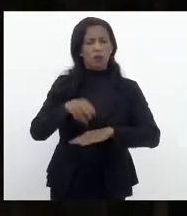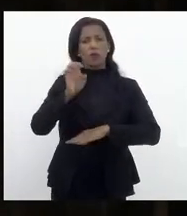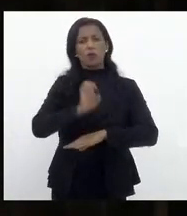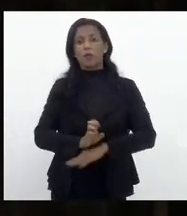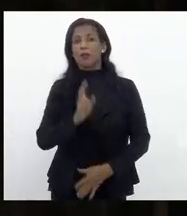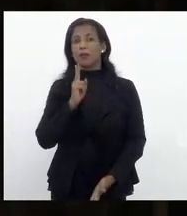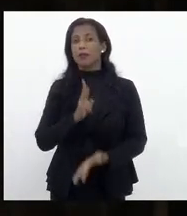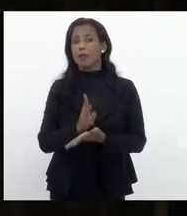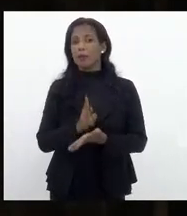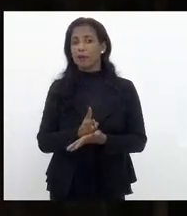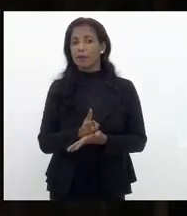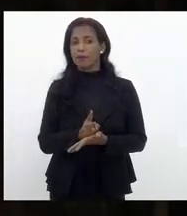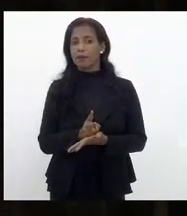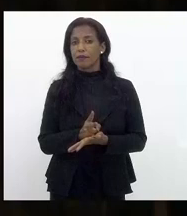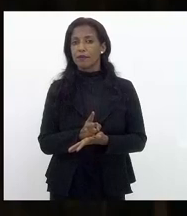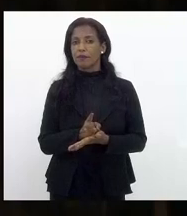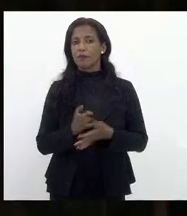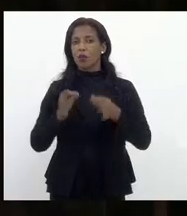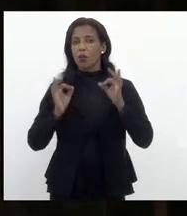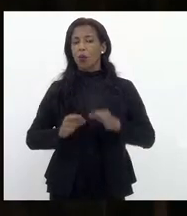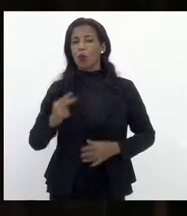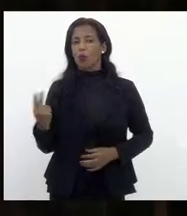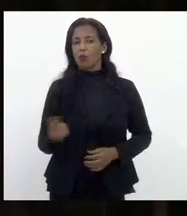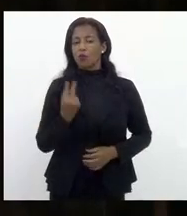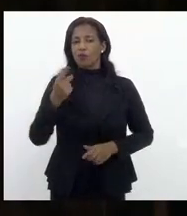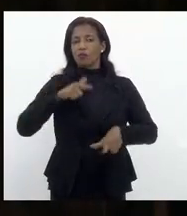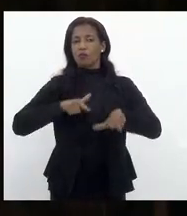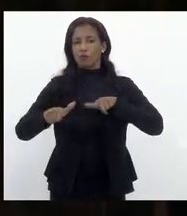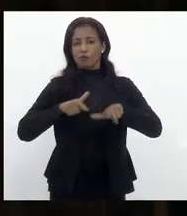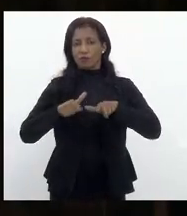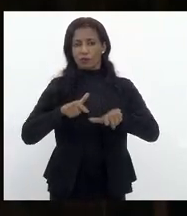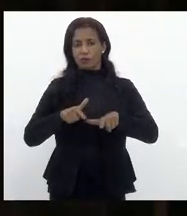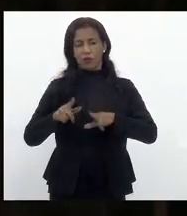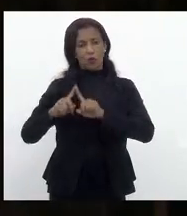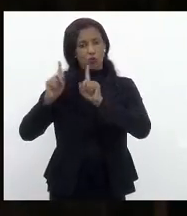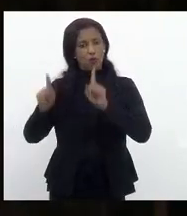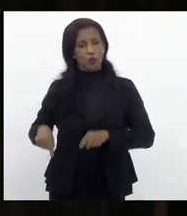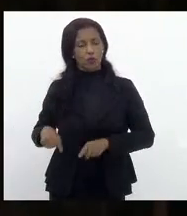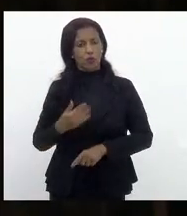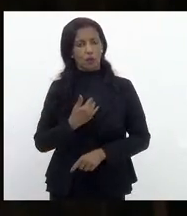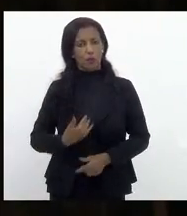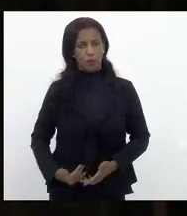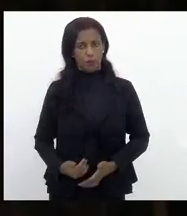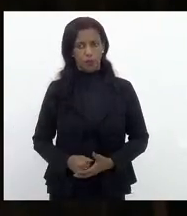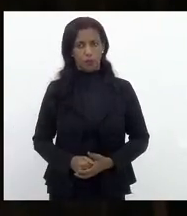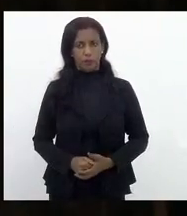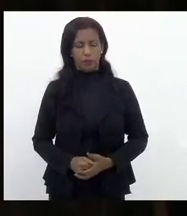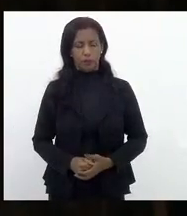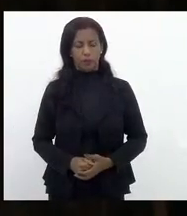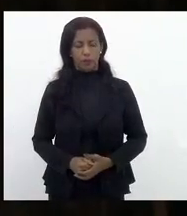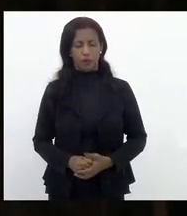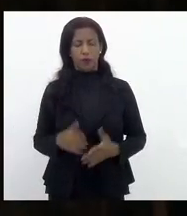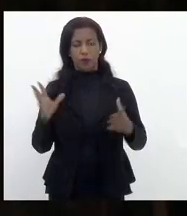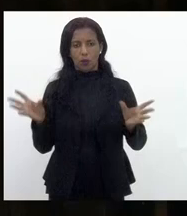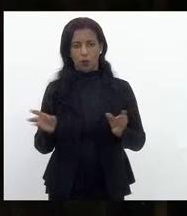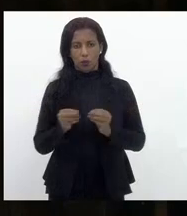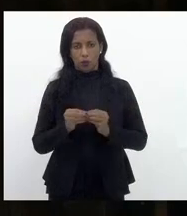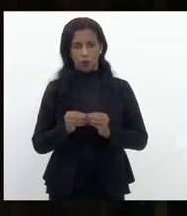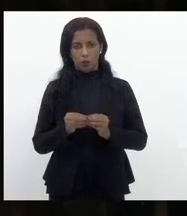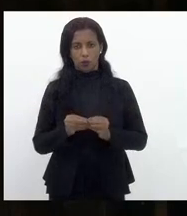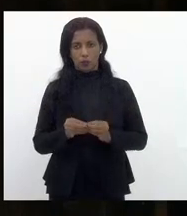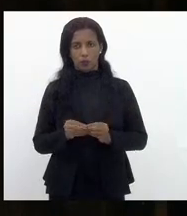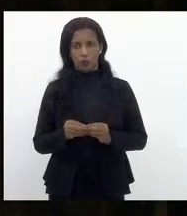sempre com o valor o trabalho dos Servidores Públicos tão comum